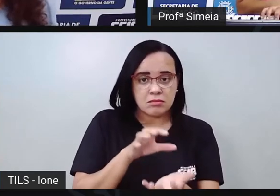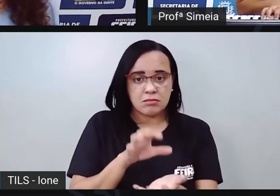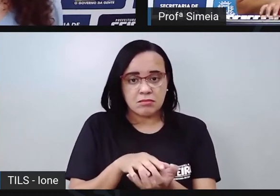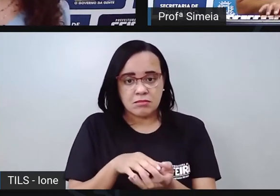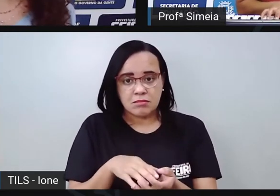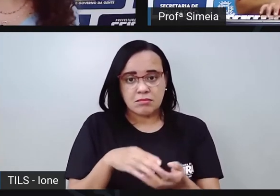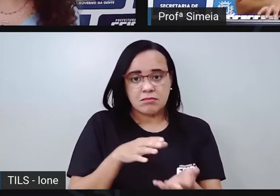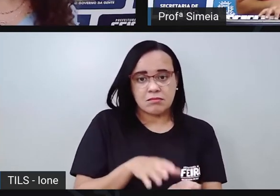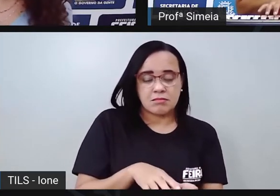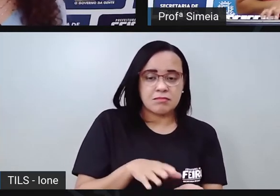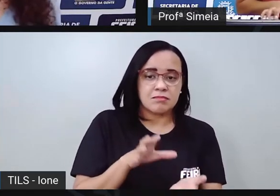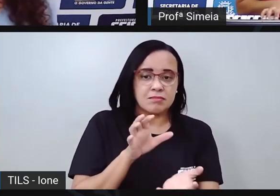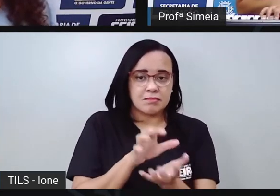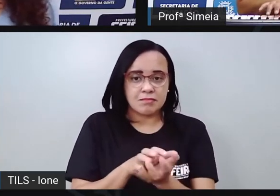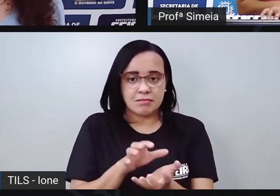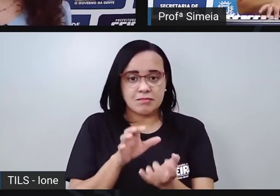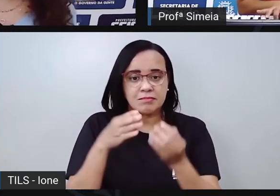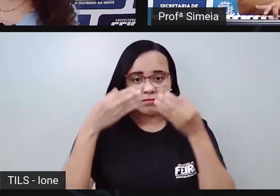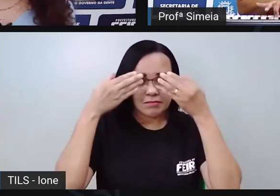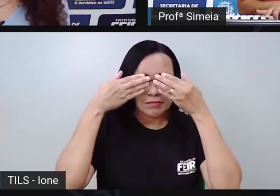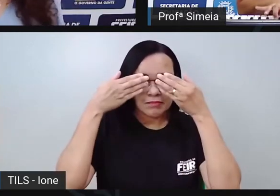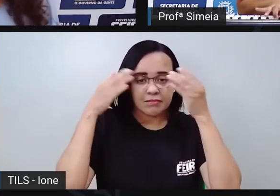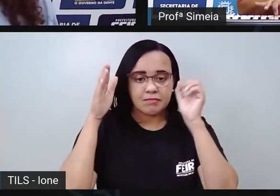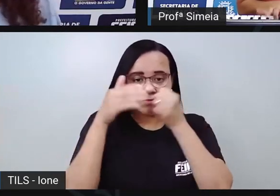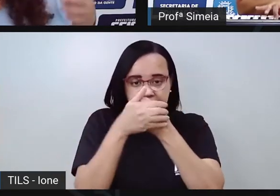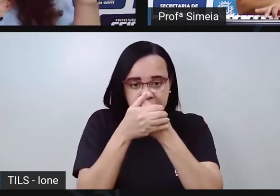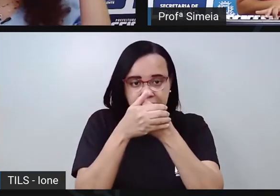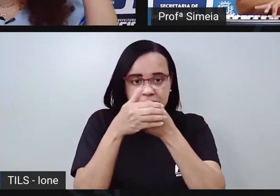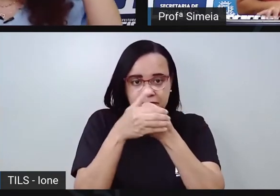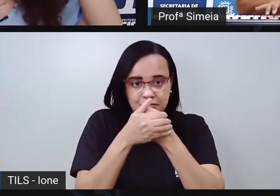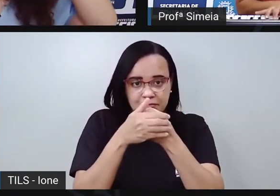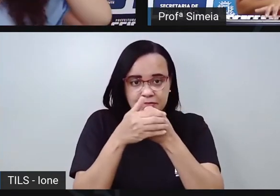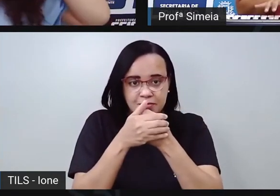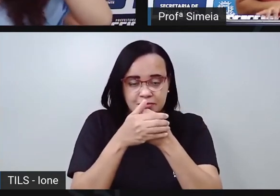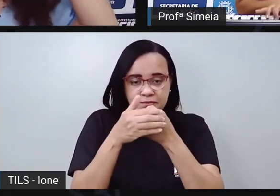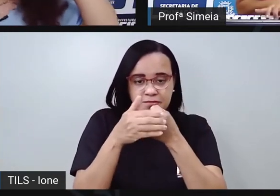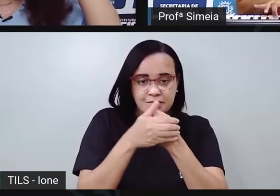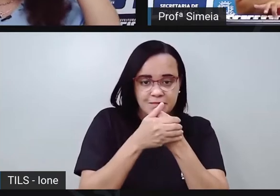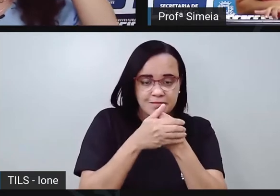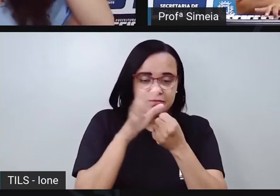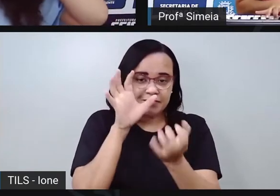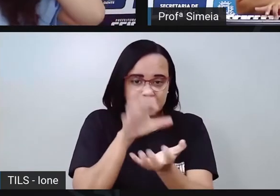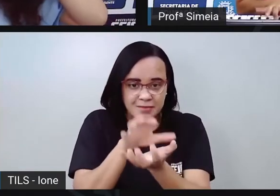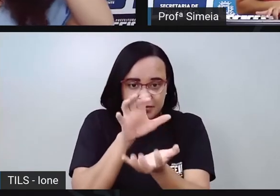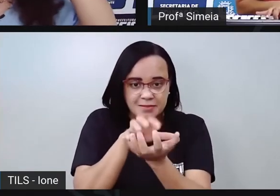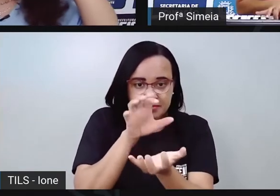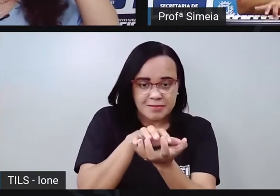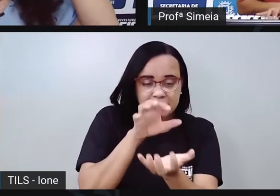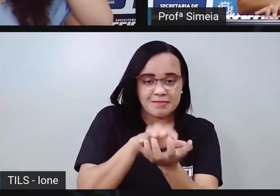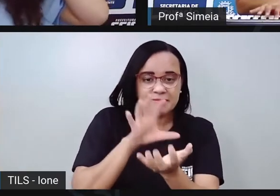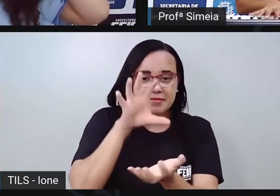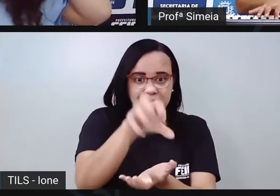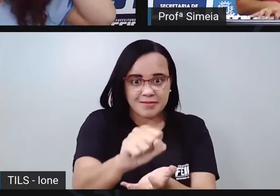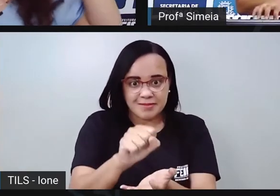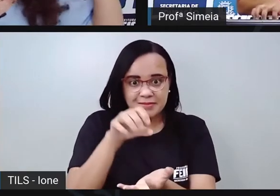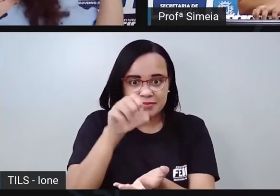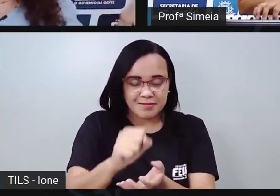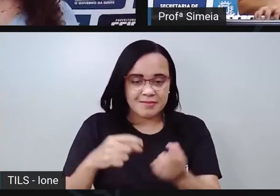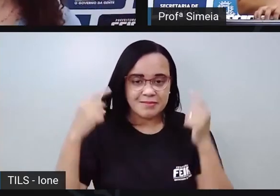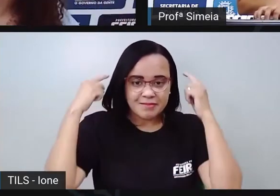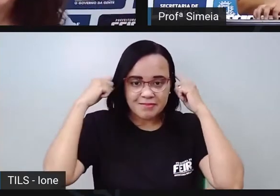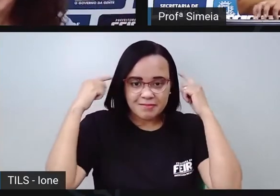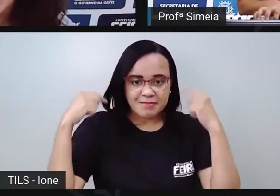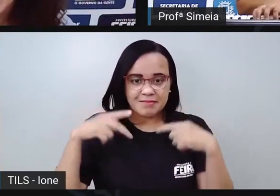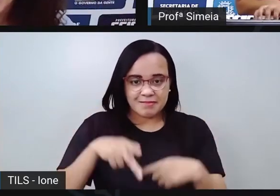Professor seus olhinhos transa se não jacaré com minhas amigas o